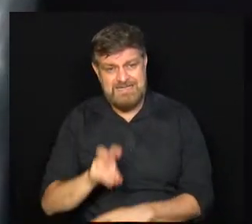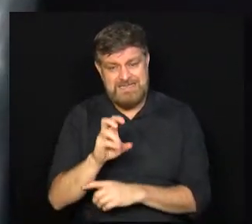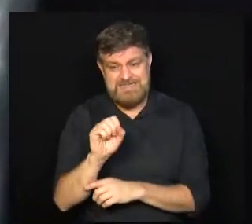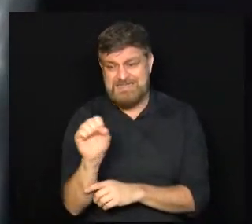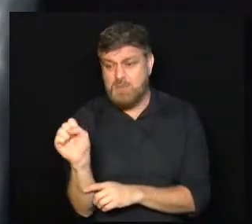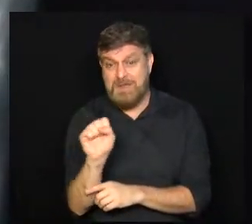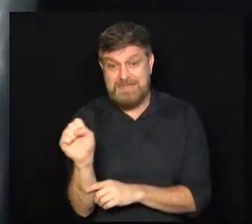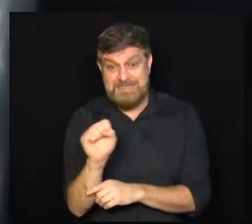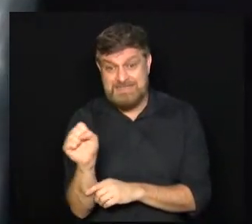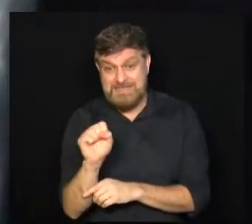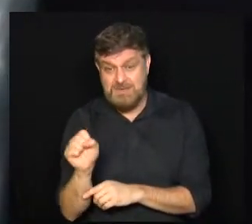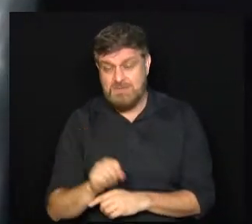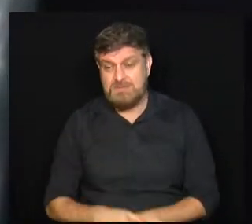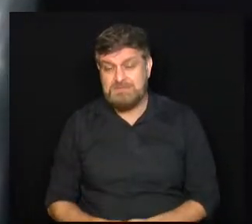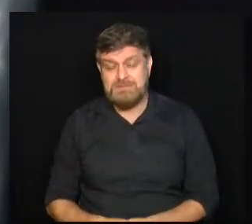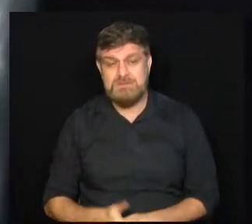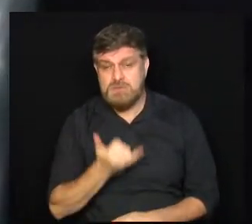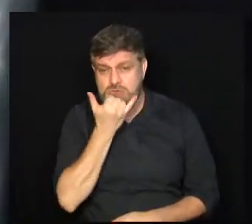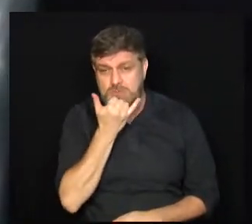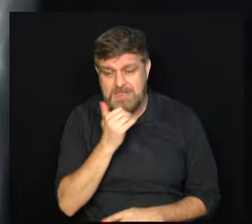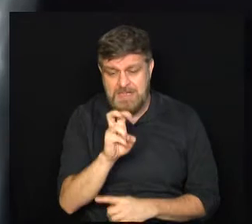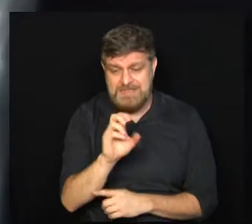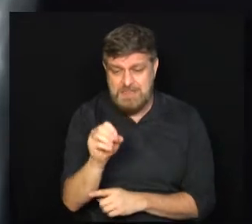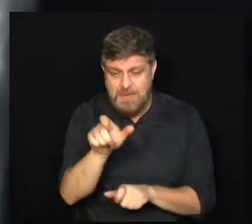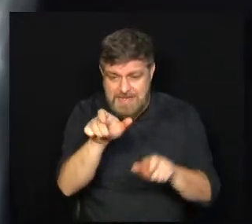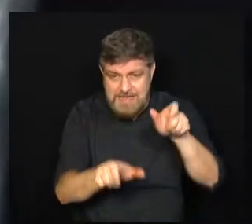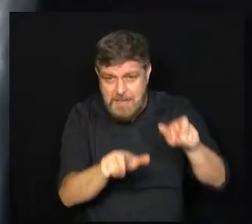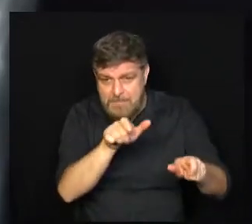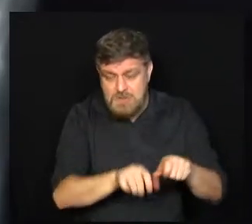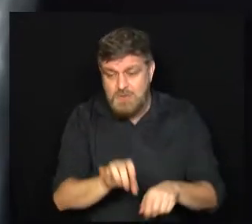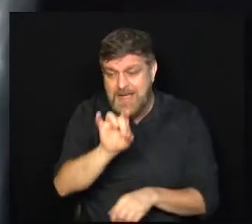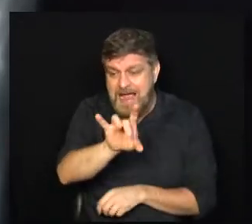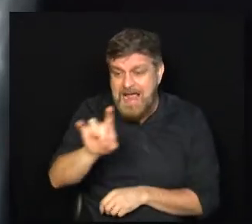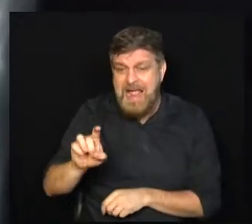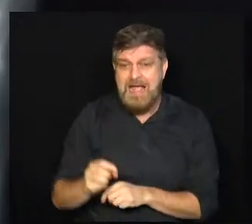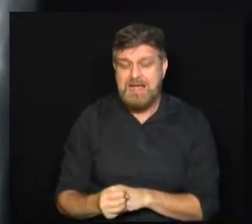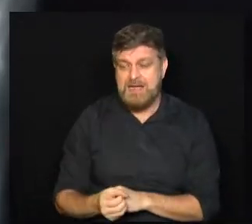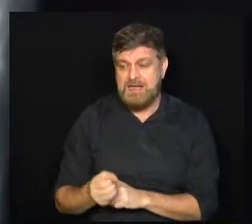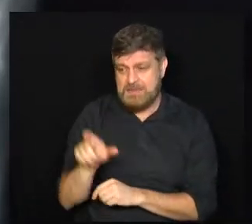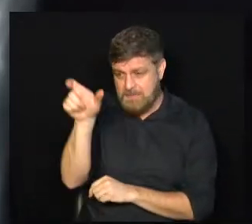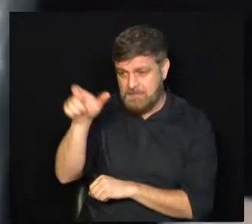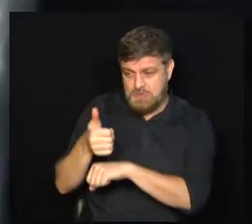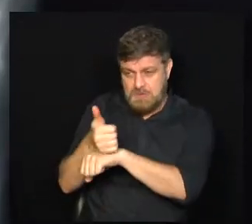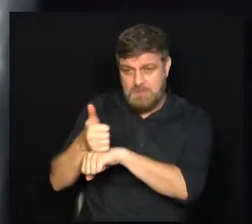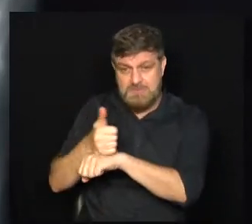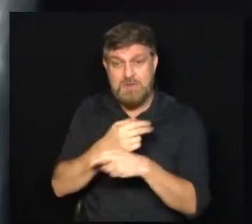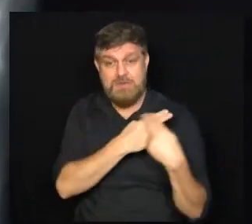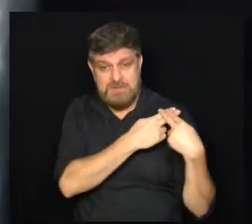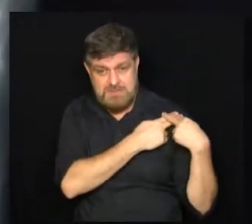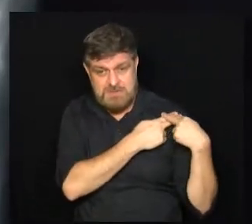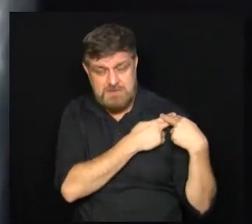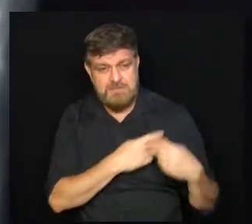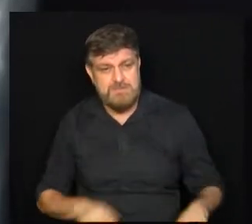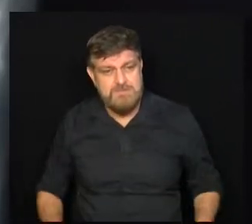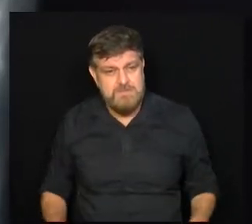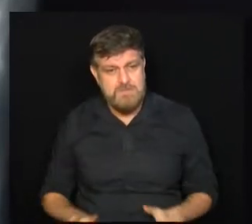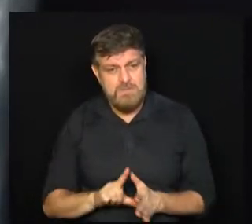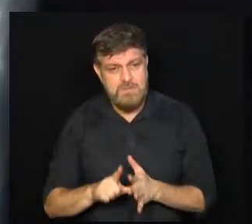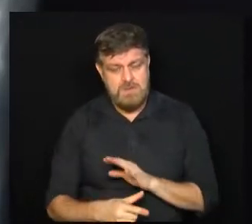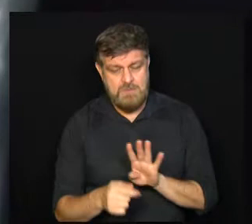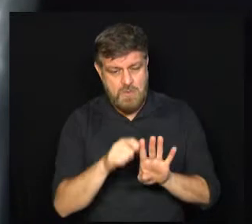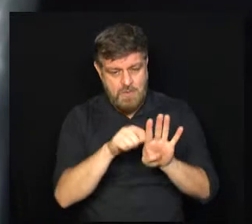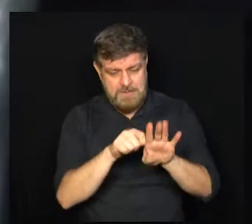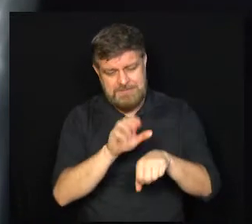é da responsabilidade direta de cada um deles. Bom, então depois desse curso de